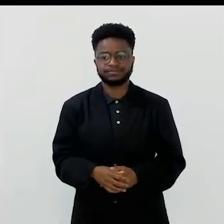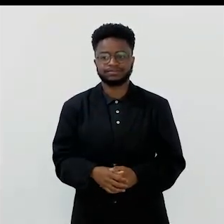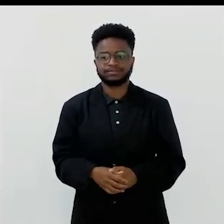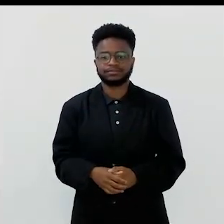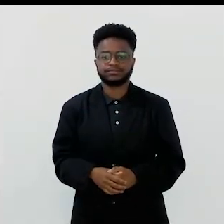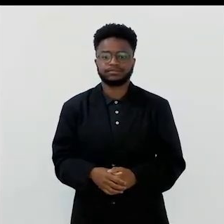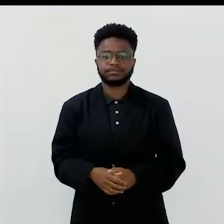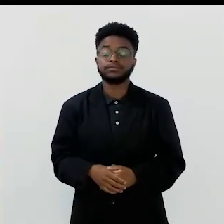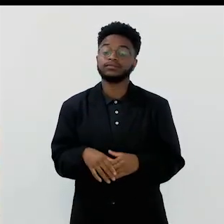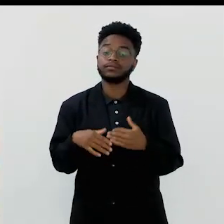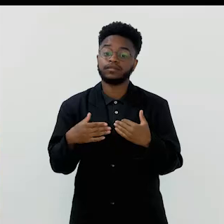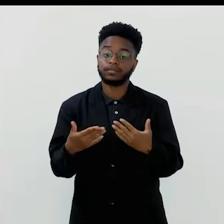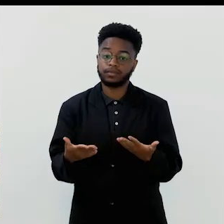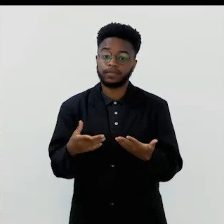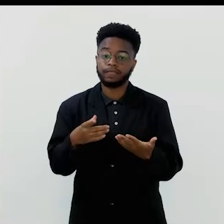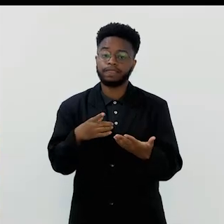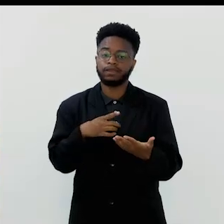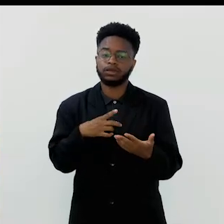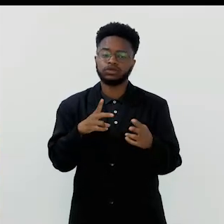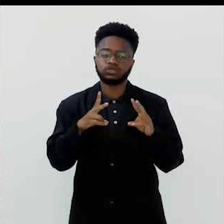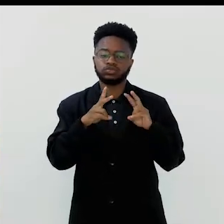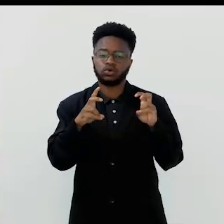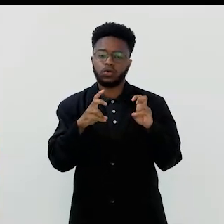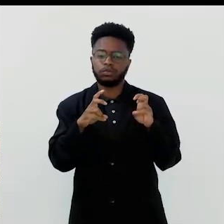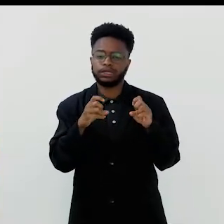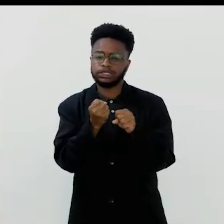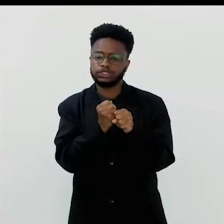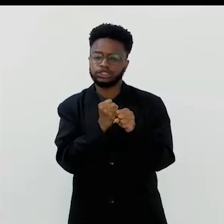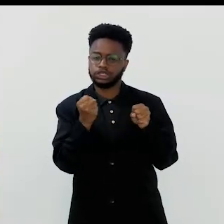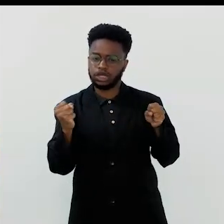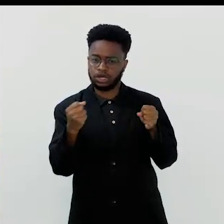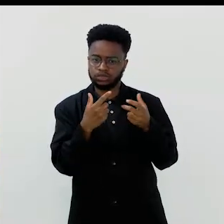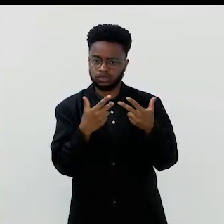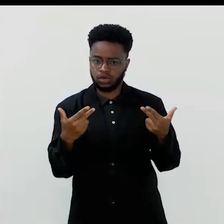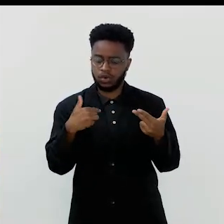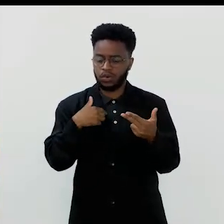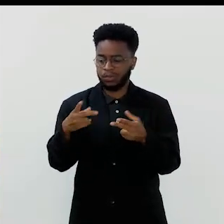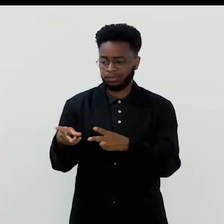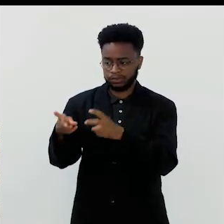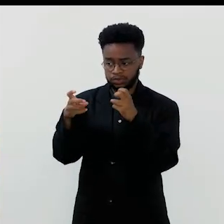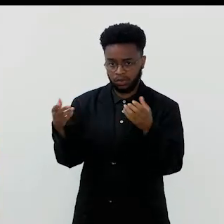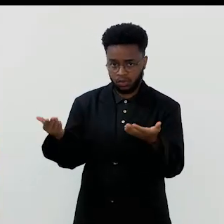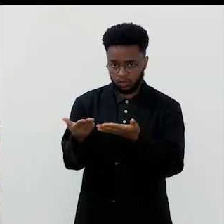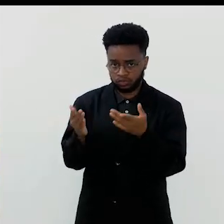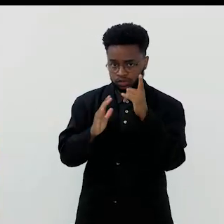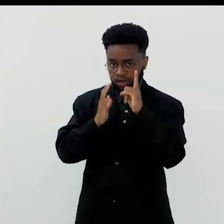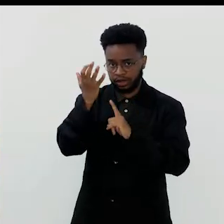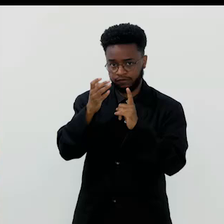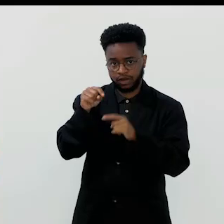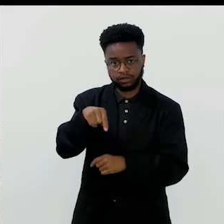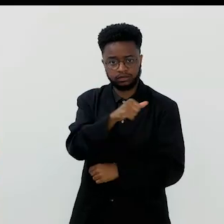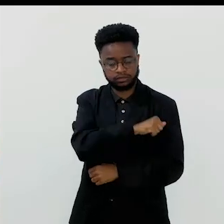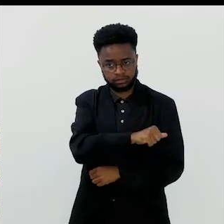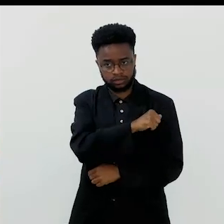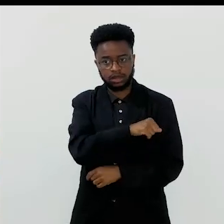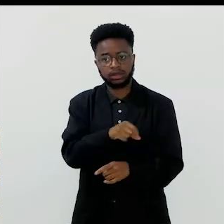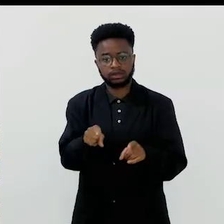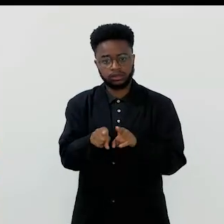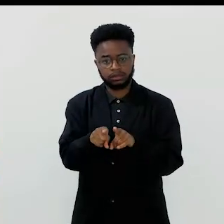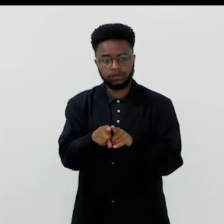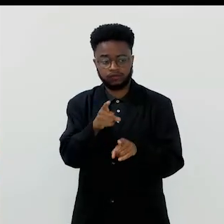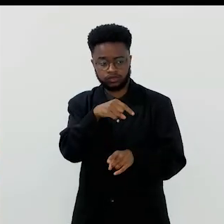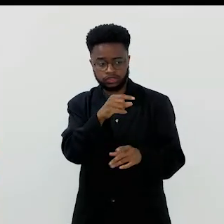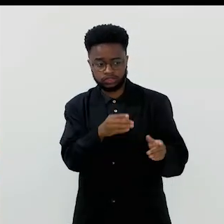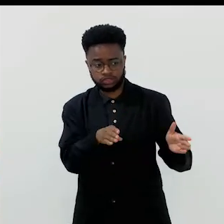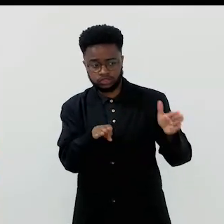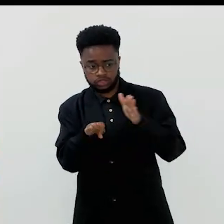Exatamente. sempre vem. Ô Alex, essa coisa do gigantismo, né? Que eu vejo o Carnaval do Rio hoje,